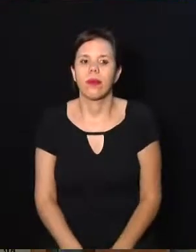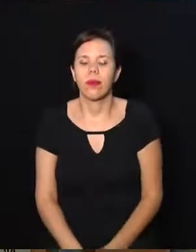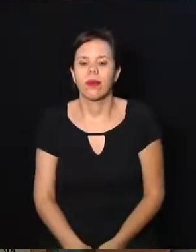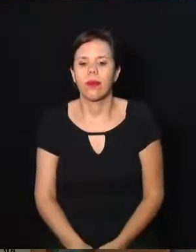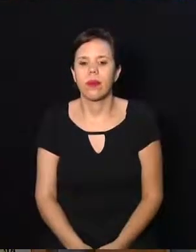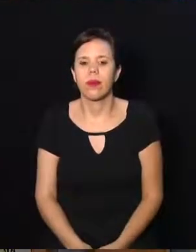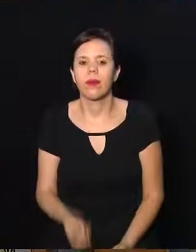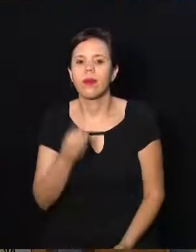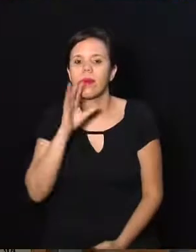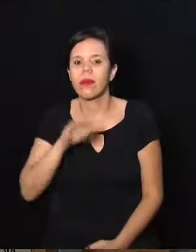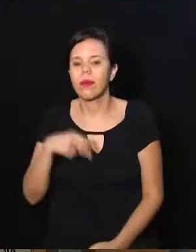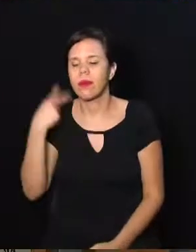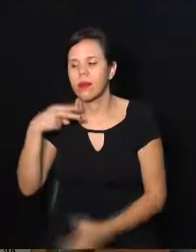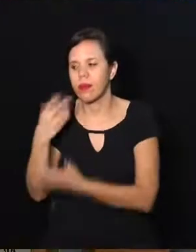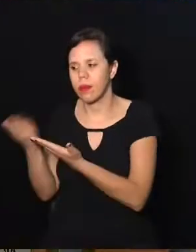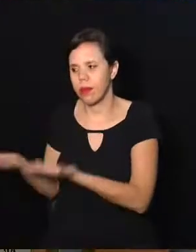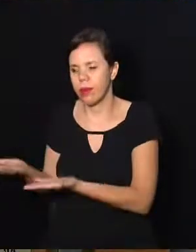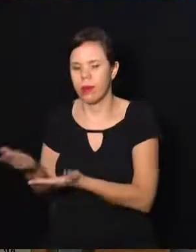Boa tarde, vereador.